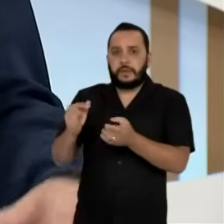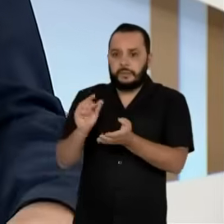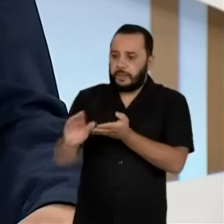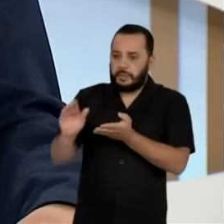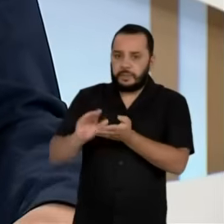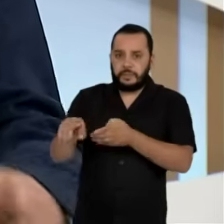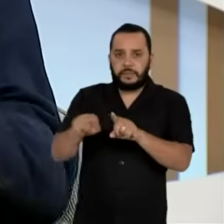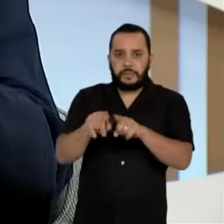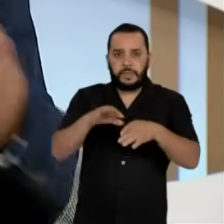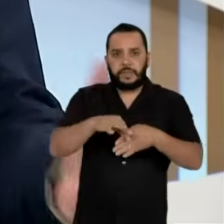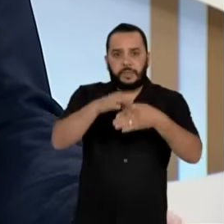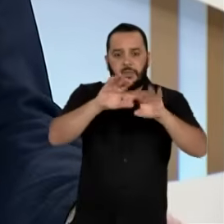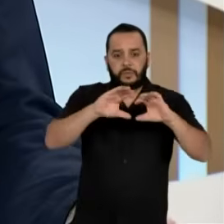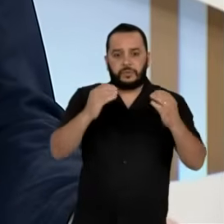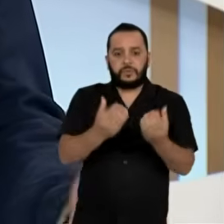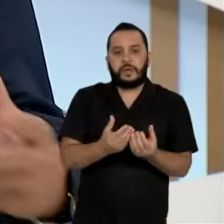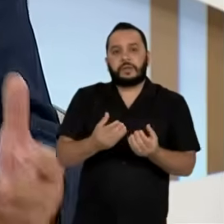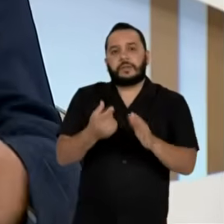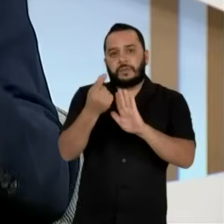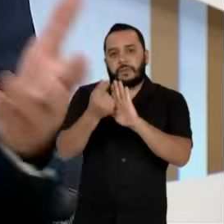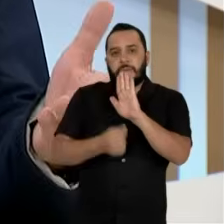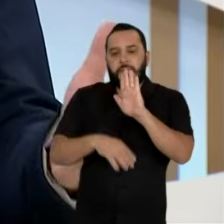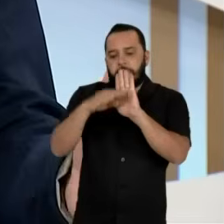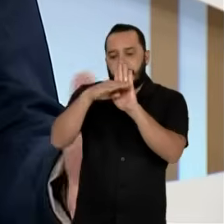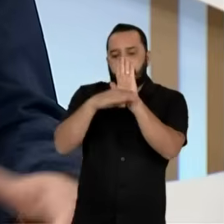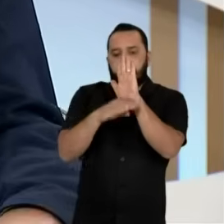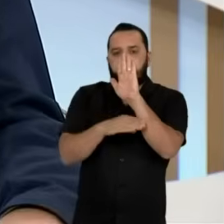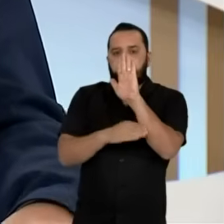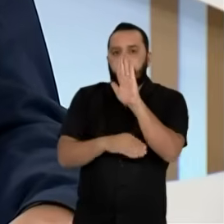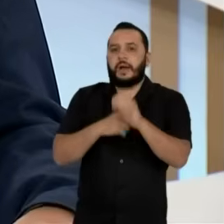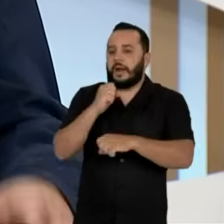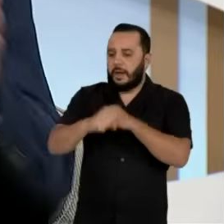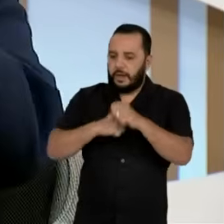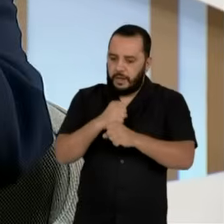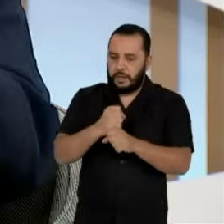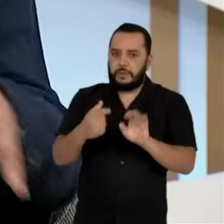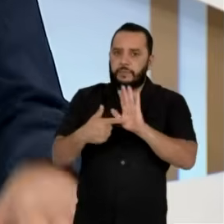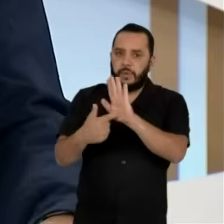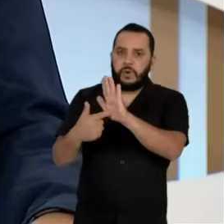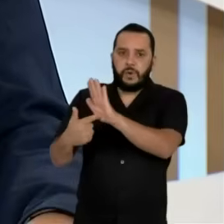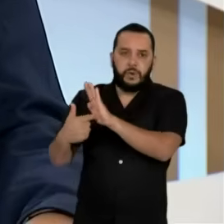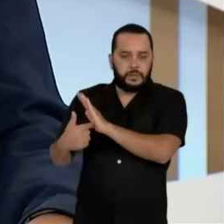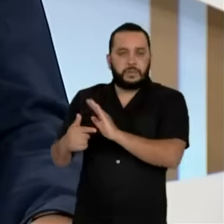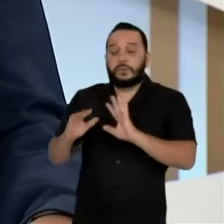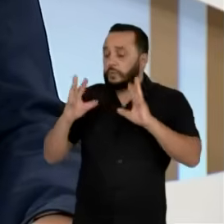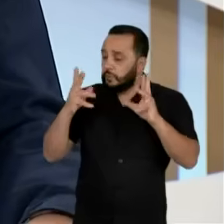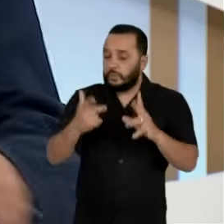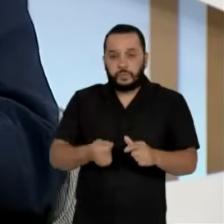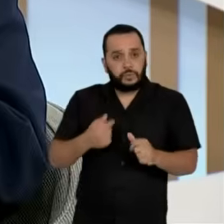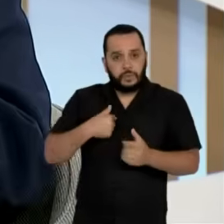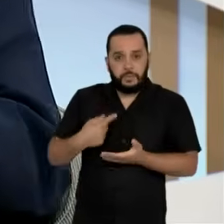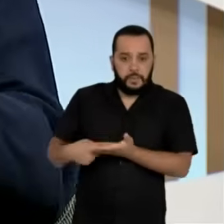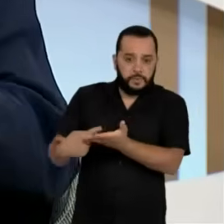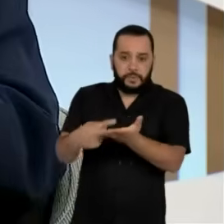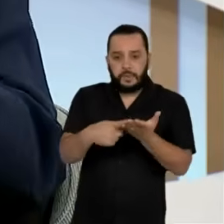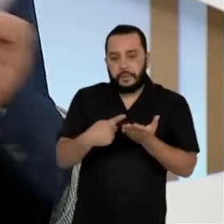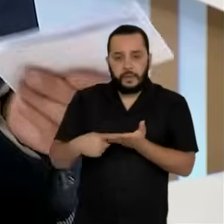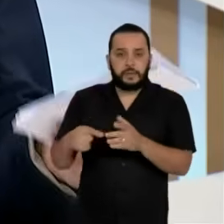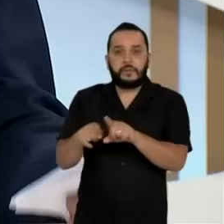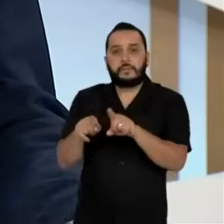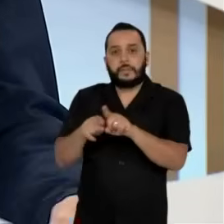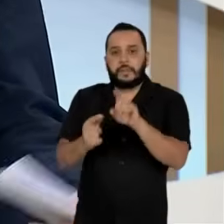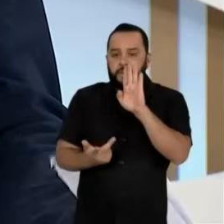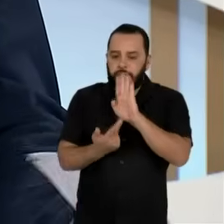e lideranças comunitárias para prestar contas, né, pública, que a gente faz isso todo ano. Tudo para aquele fim de semana. E uma jornada cirúrgica que iria acontecer